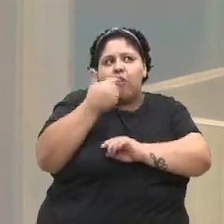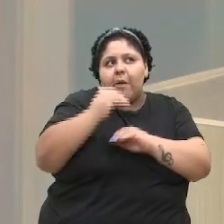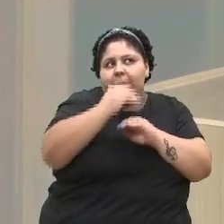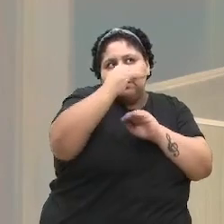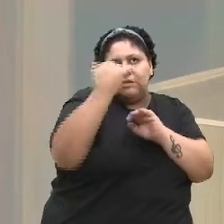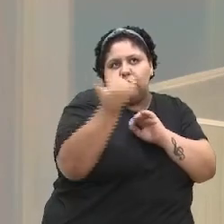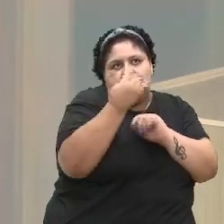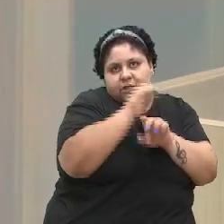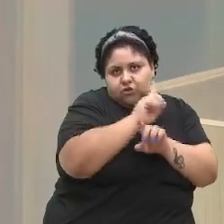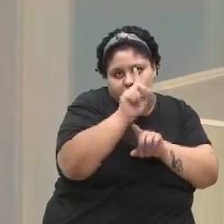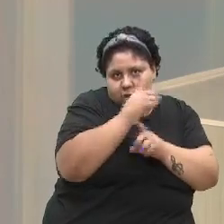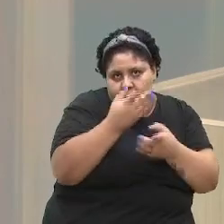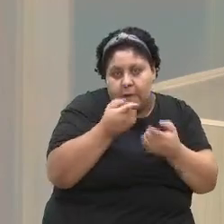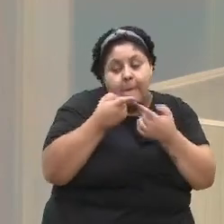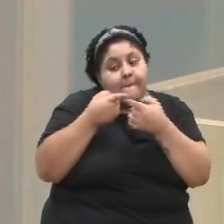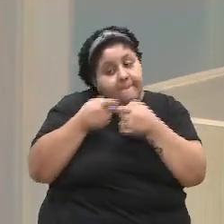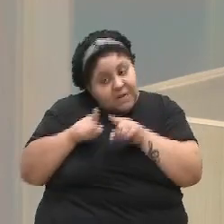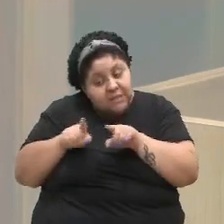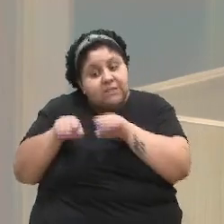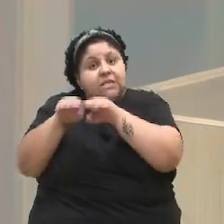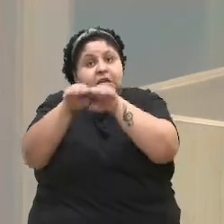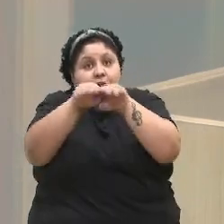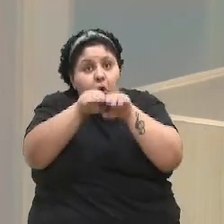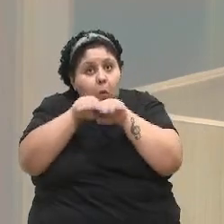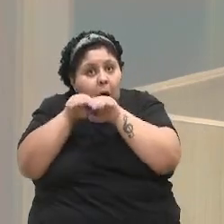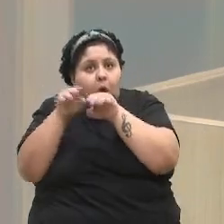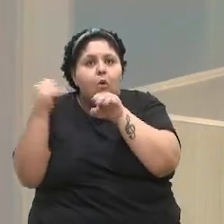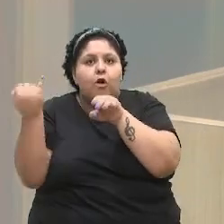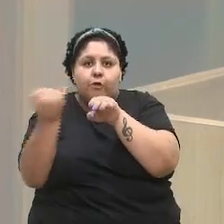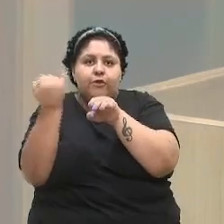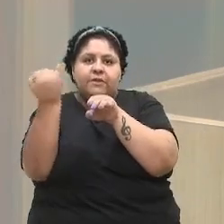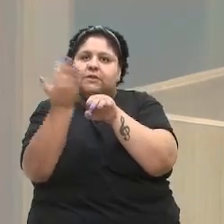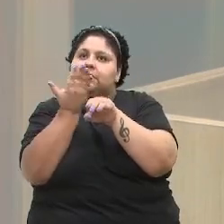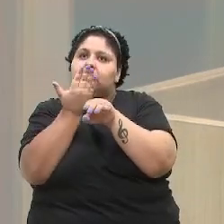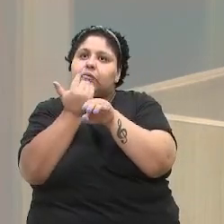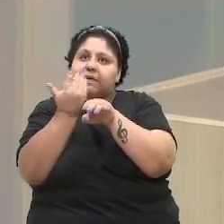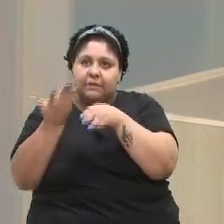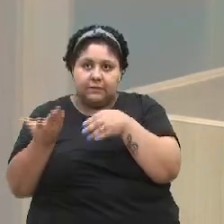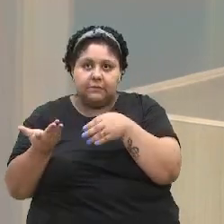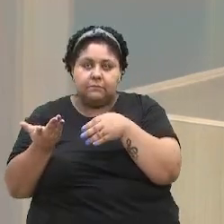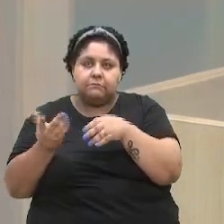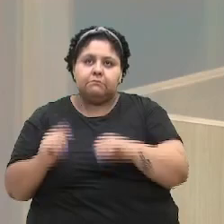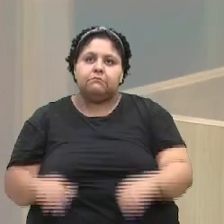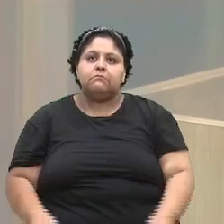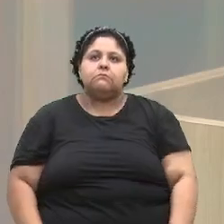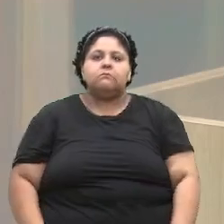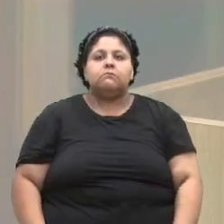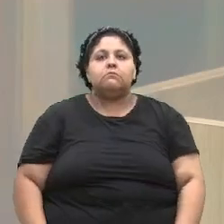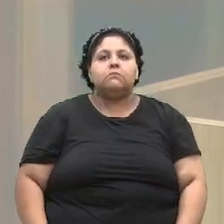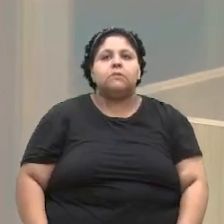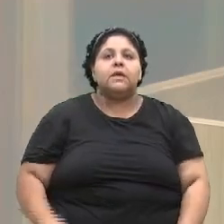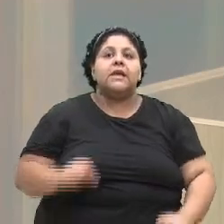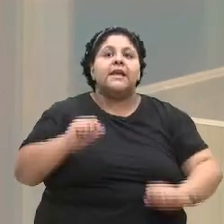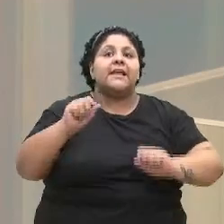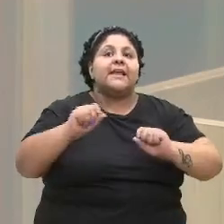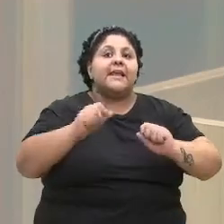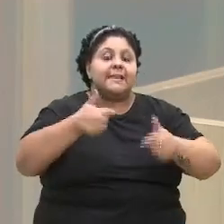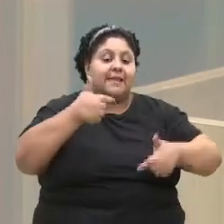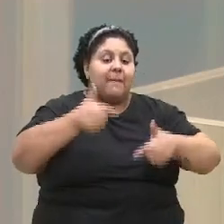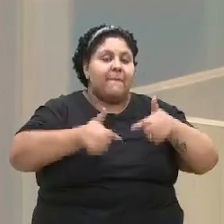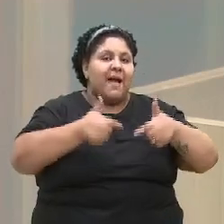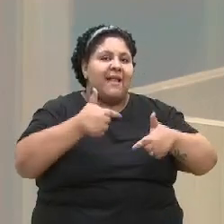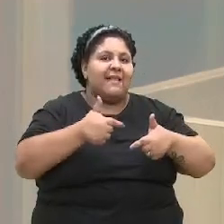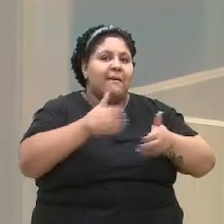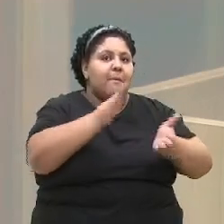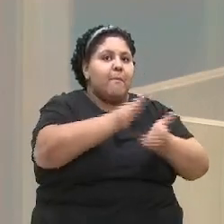importante mas que é tanto quanto importante quanto a cesta básica é Quem produz a cesta